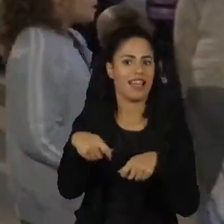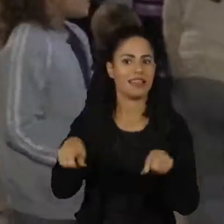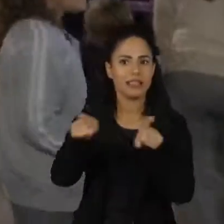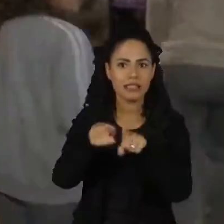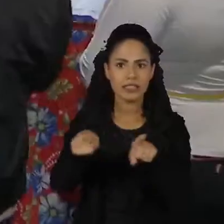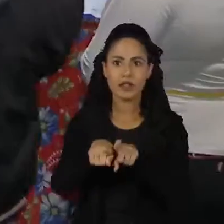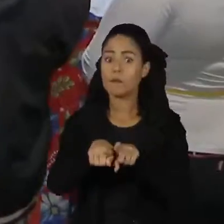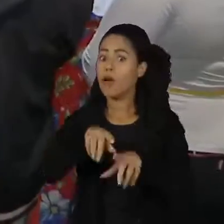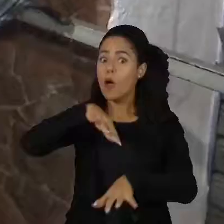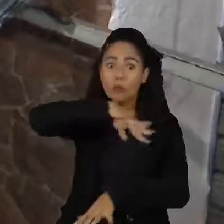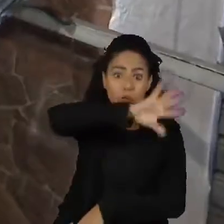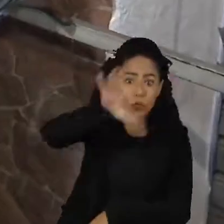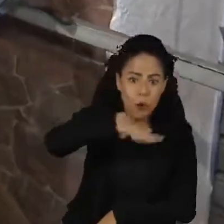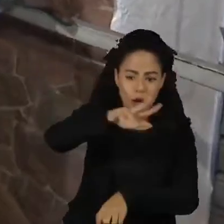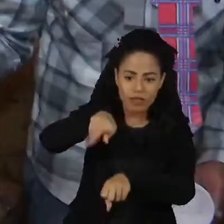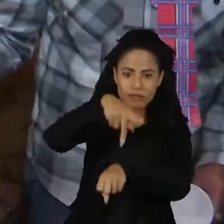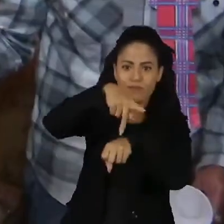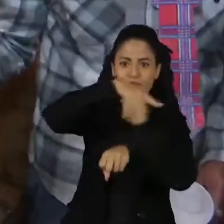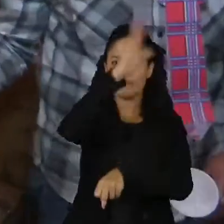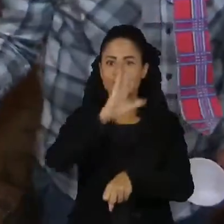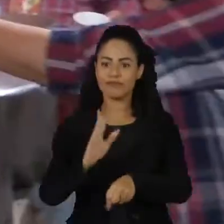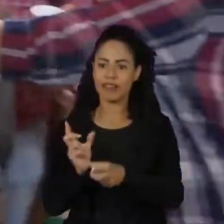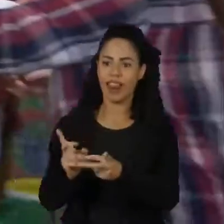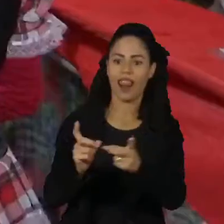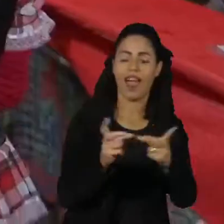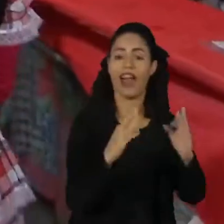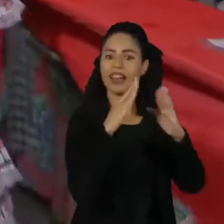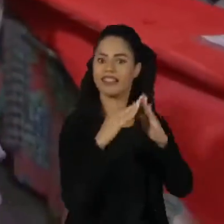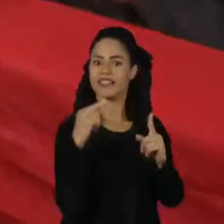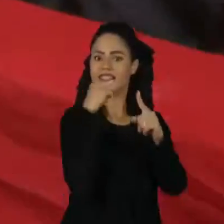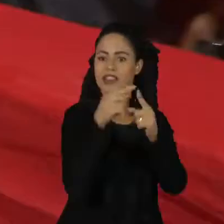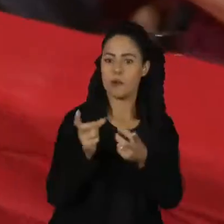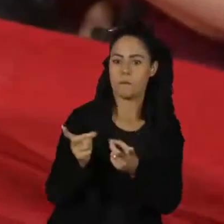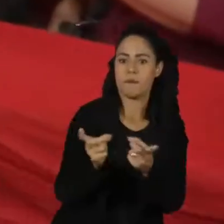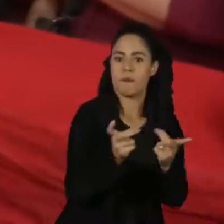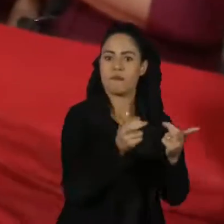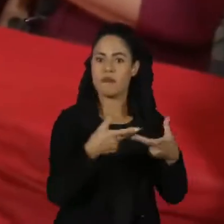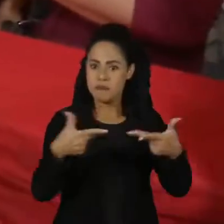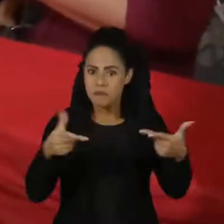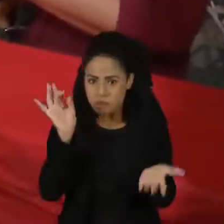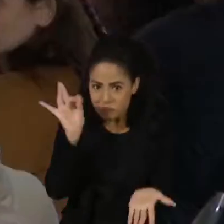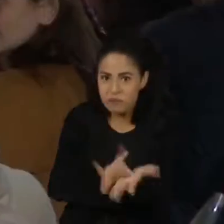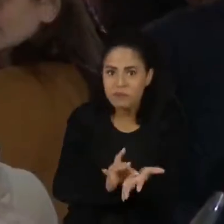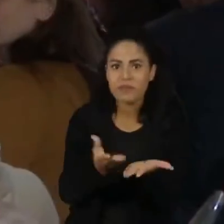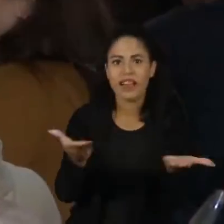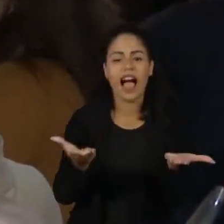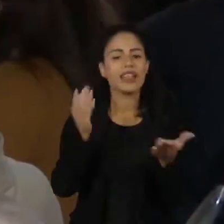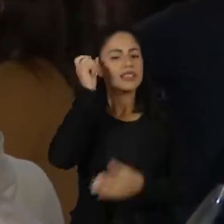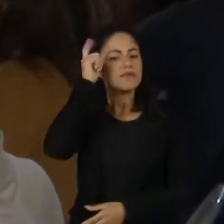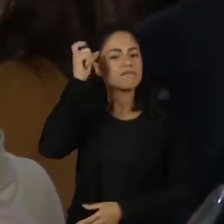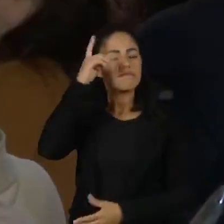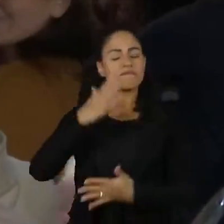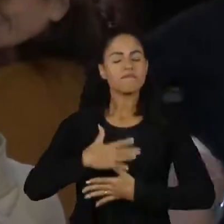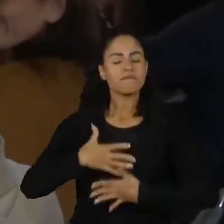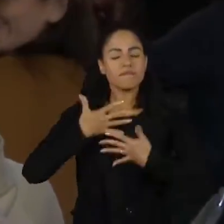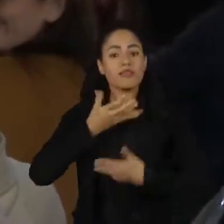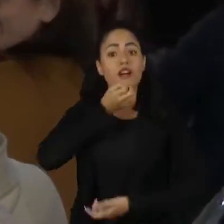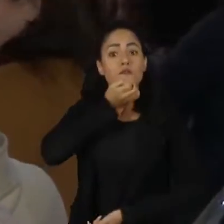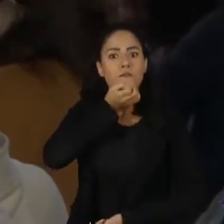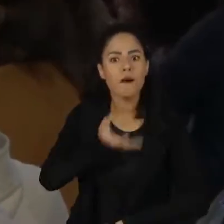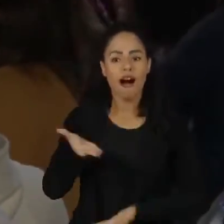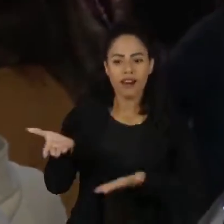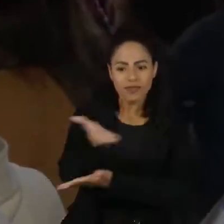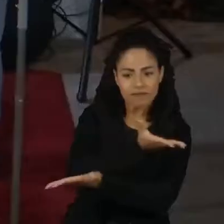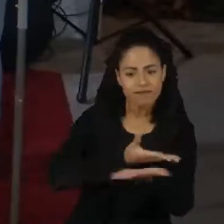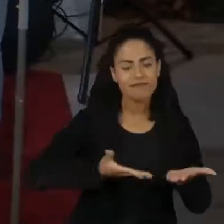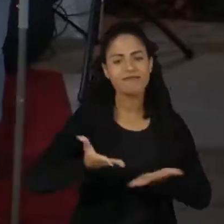E em todo o país, as quermesses de igrejas. Eu gosto desse clima cultural, desse aquecimento, da comunidade